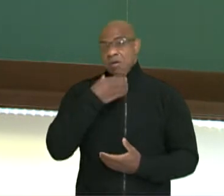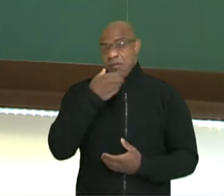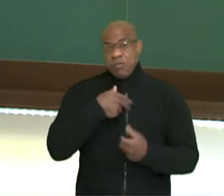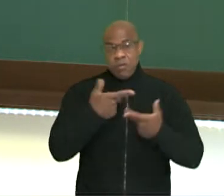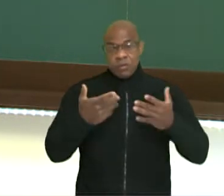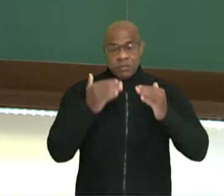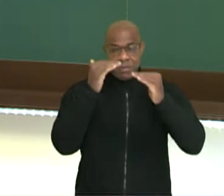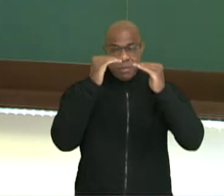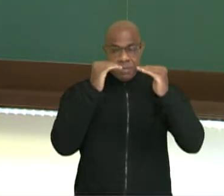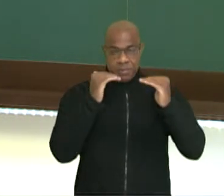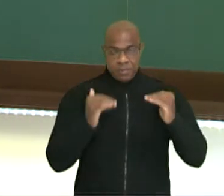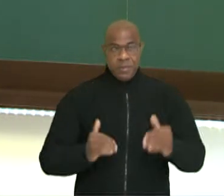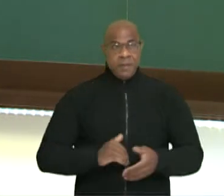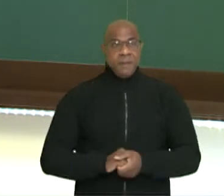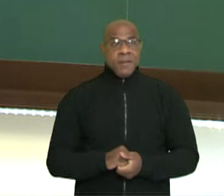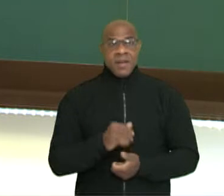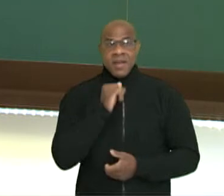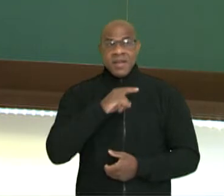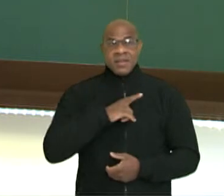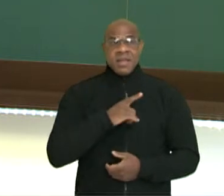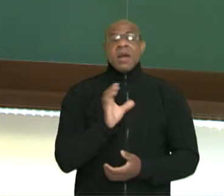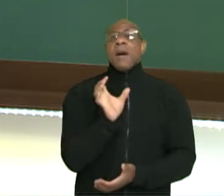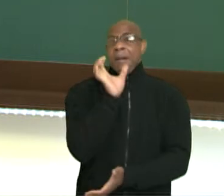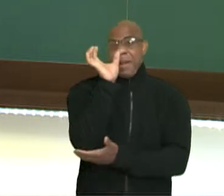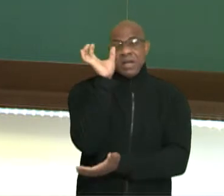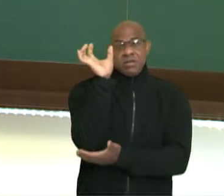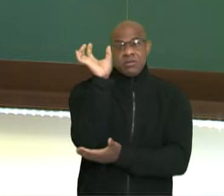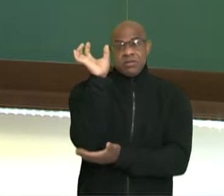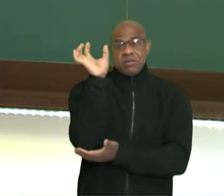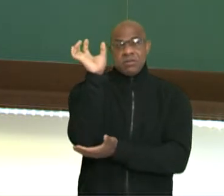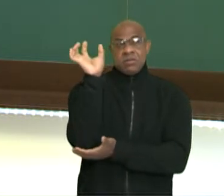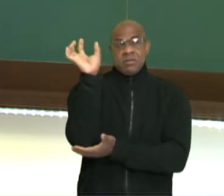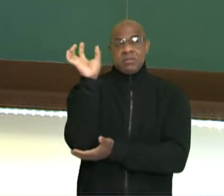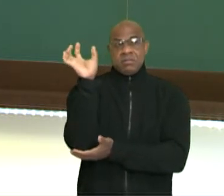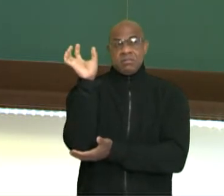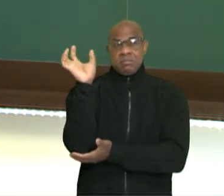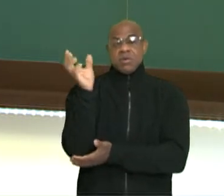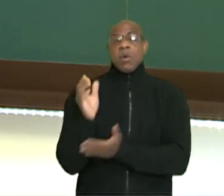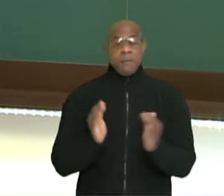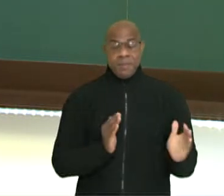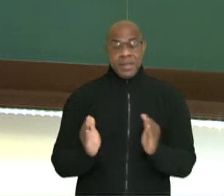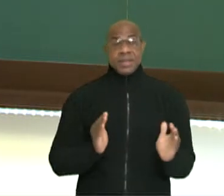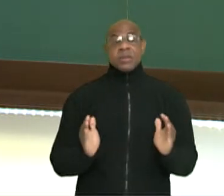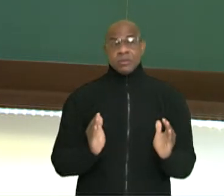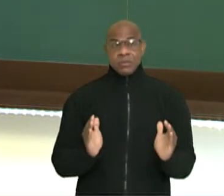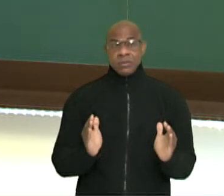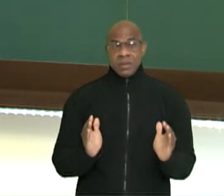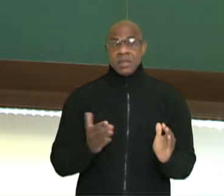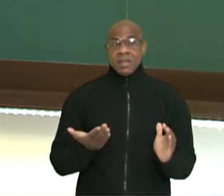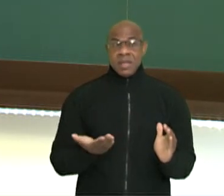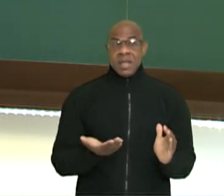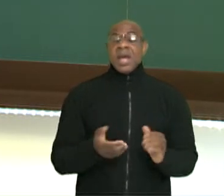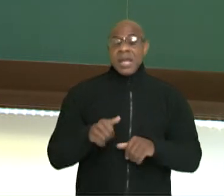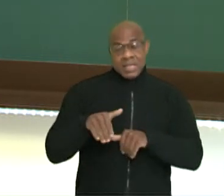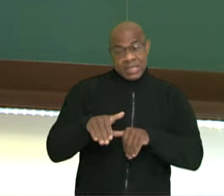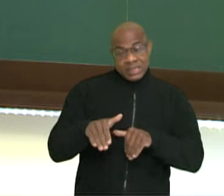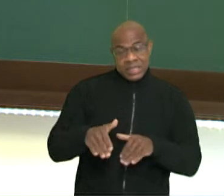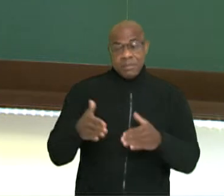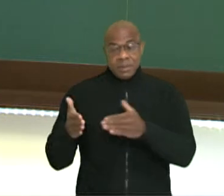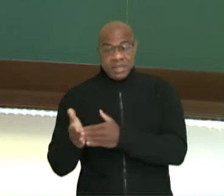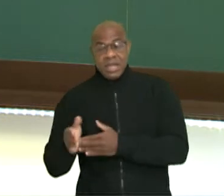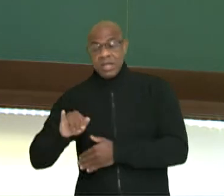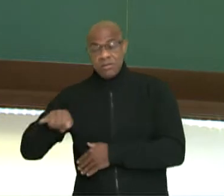alguns meses. Então, olha aqui, eu tenho as frutas. Por exemplo, o abacaxi. Qual é a safra do abacaxi? É entre o mês de setembro e